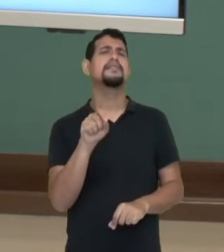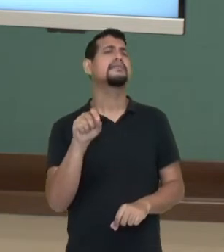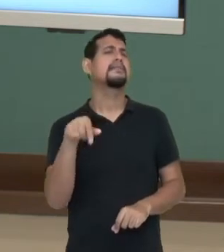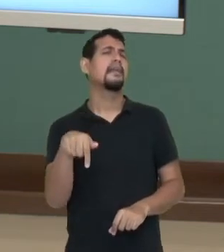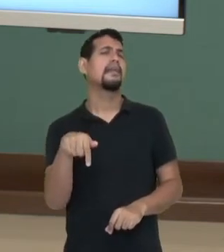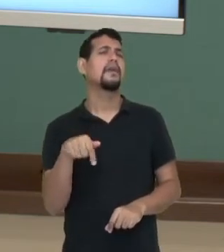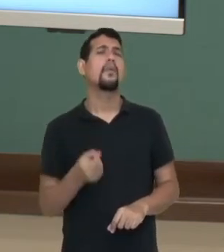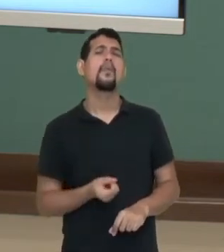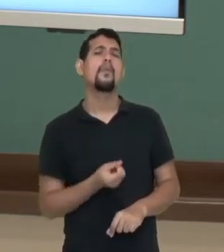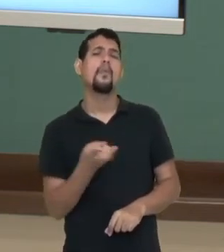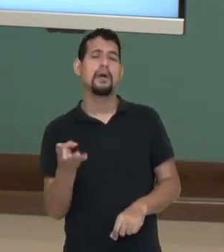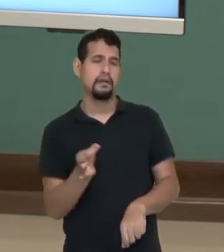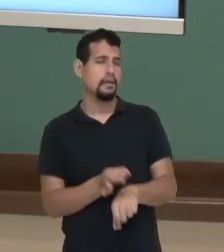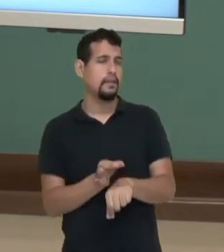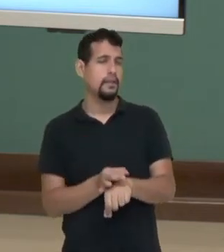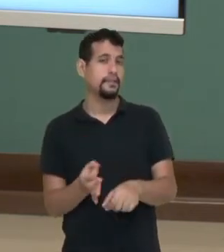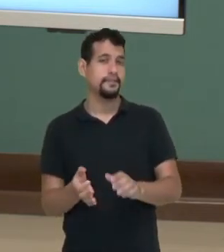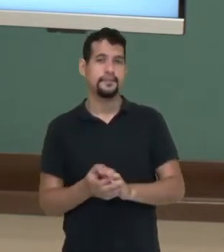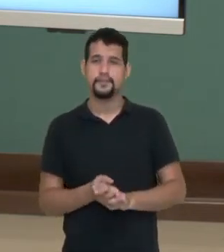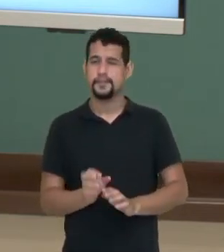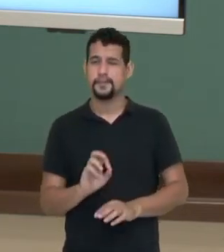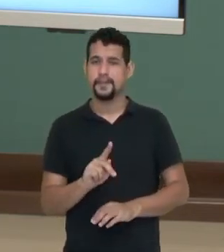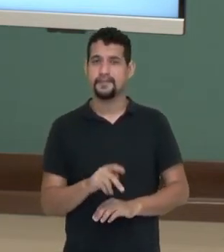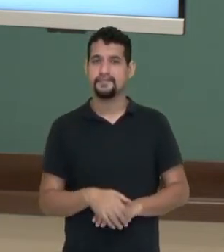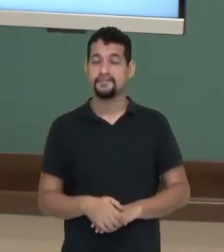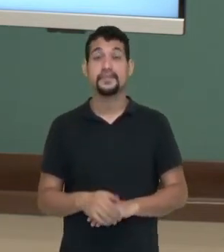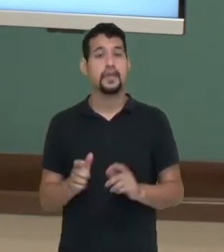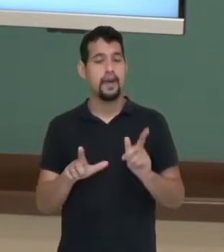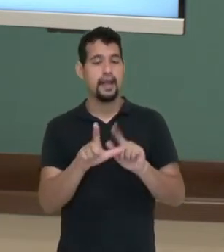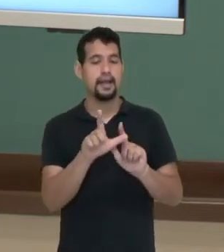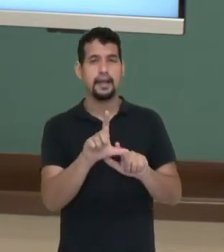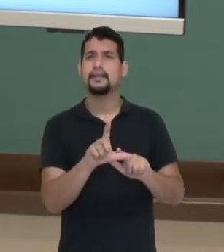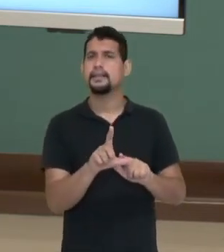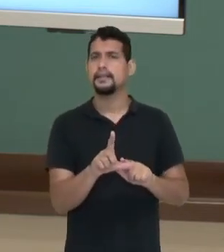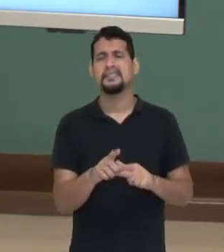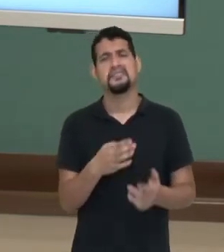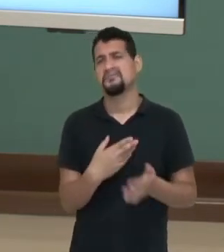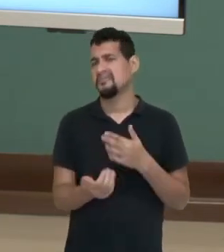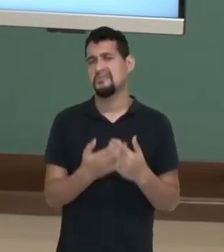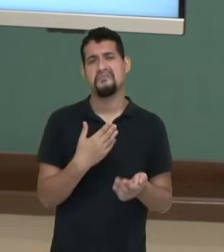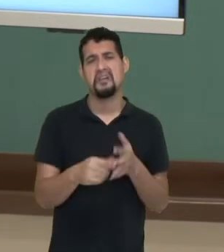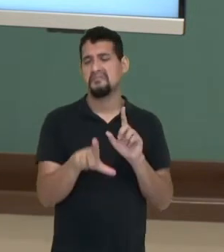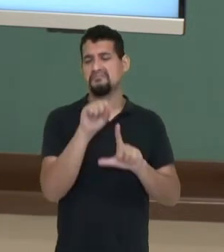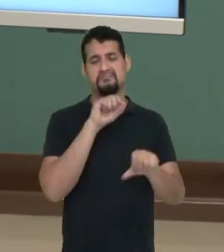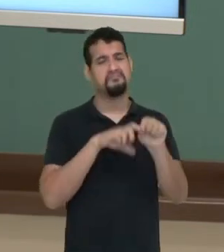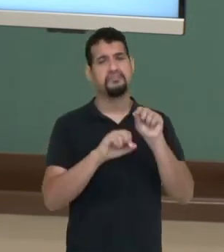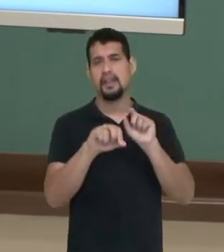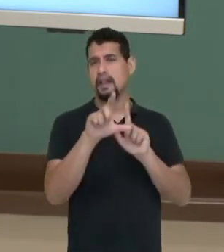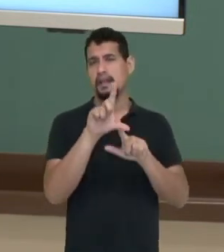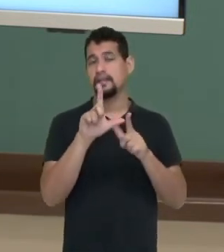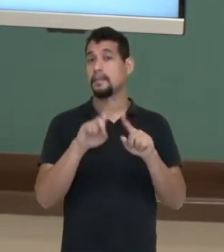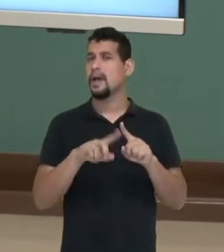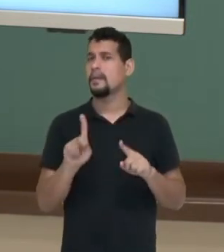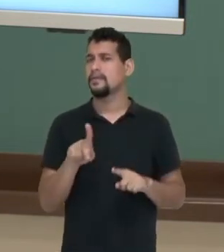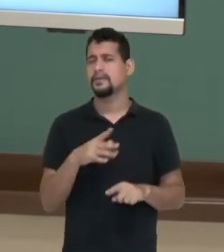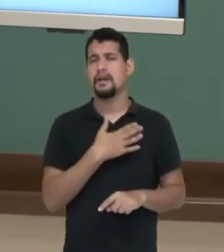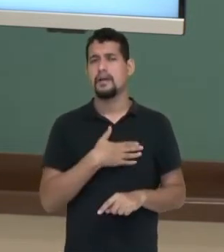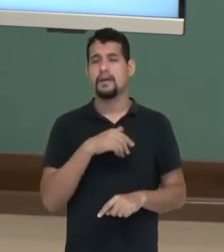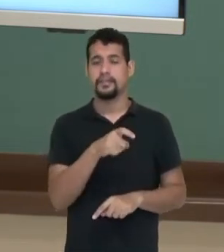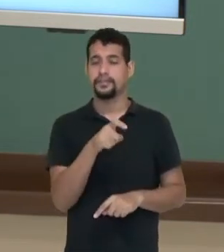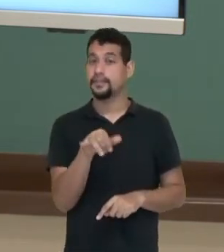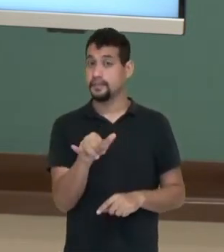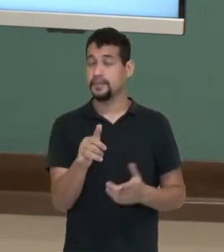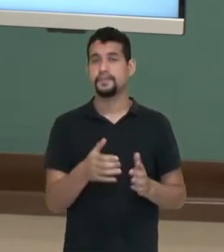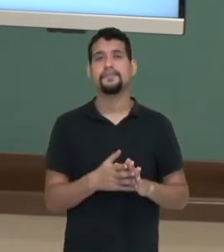exemplo, a quantidade de relógios. Tá bom? Então, a letra tanto faz. Você que determina essa situação.